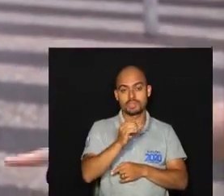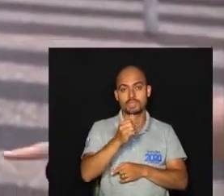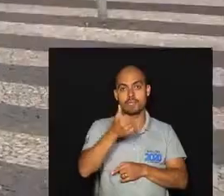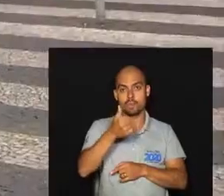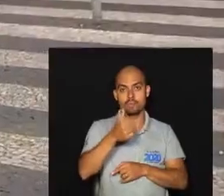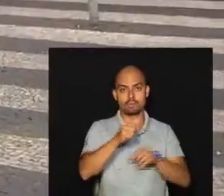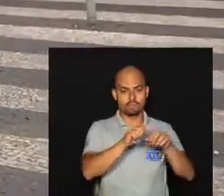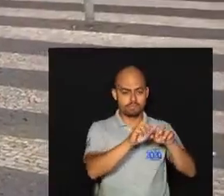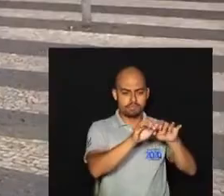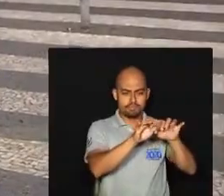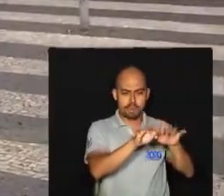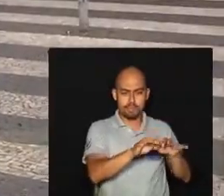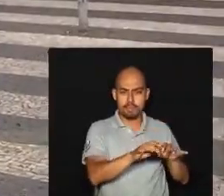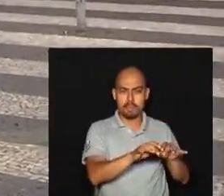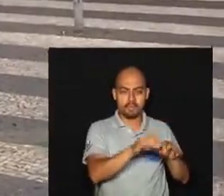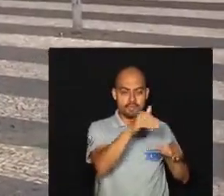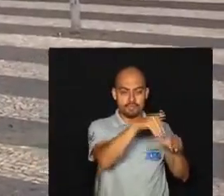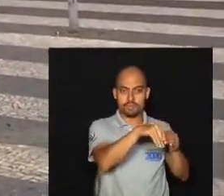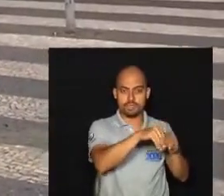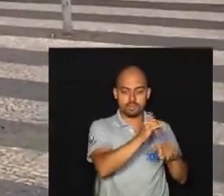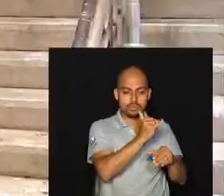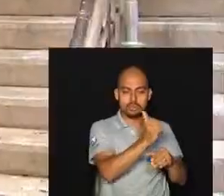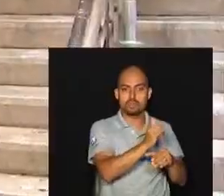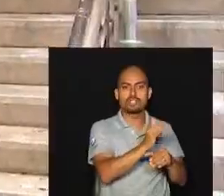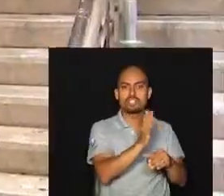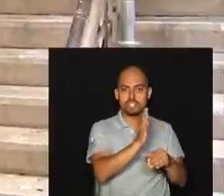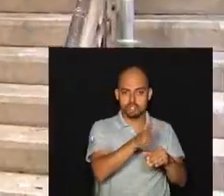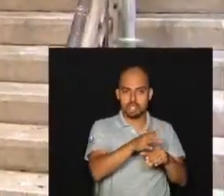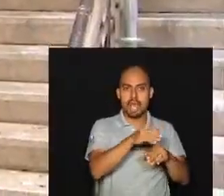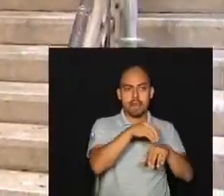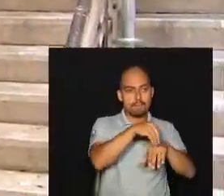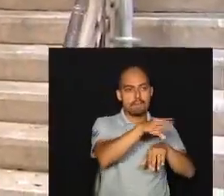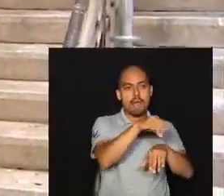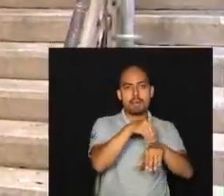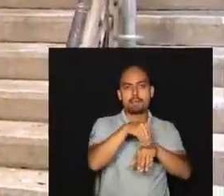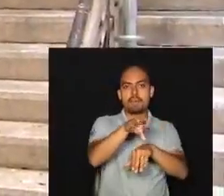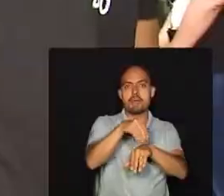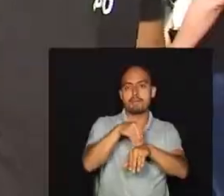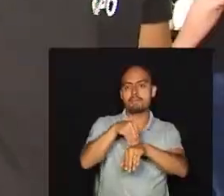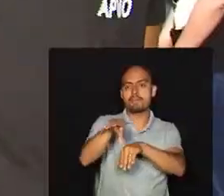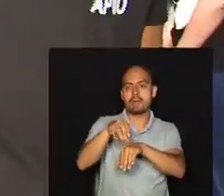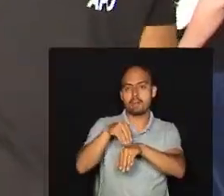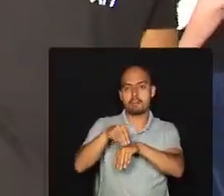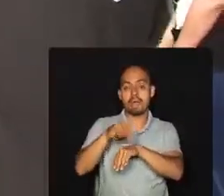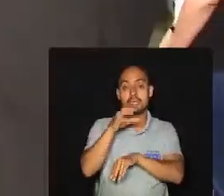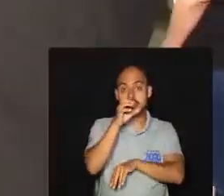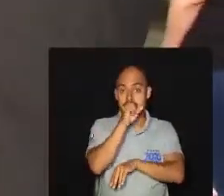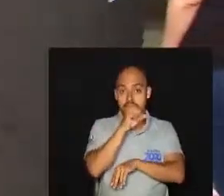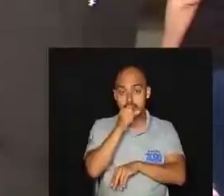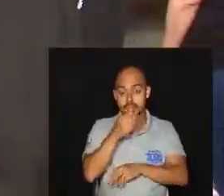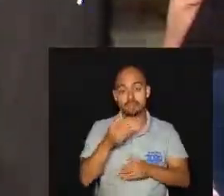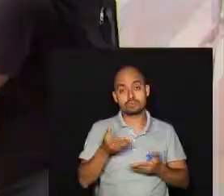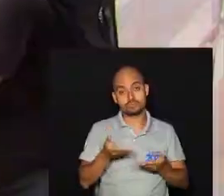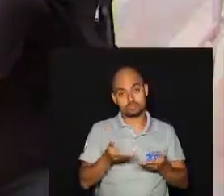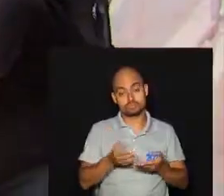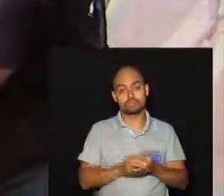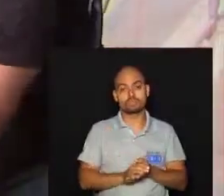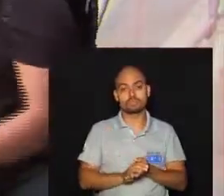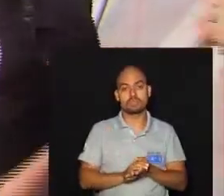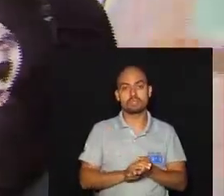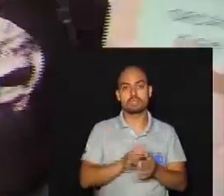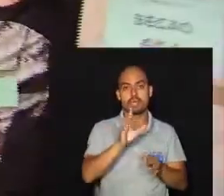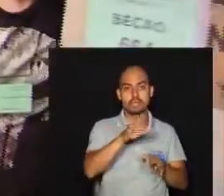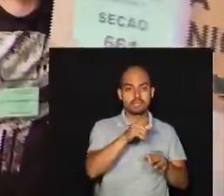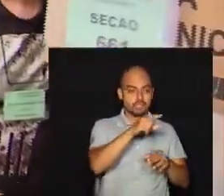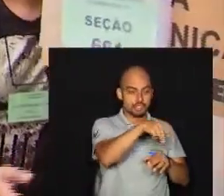2.201 urnas eletrônicas começaram a ser distribuídas hoje, neste sábado, para os locais de votação. Elas saíram aqui